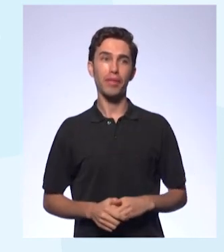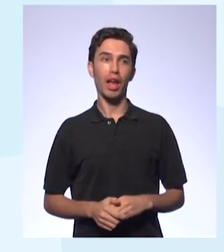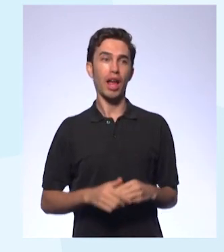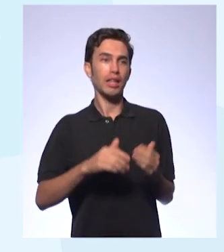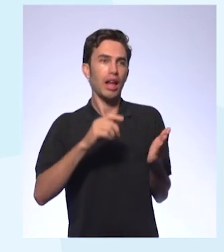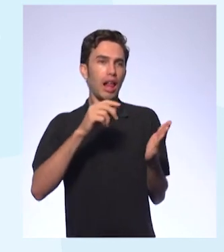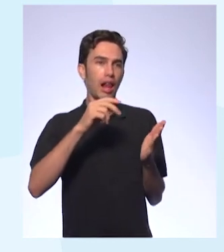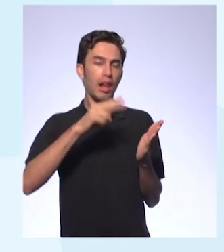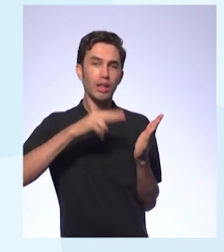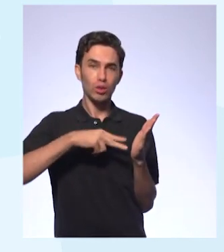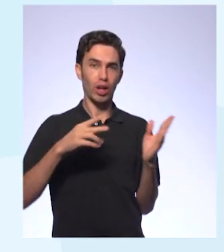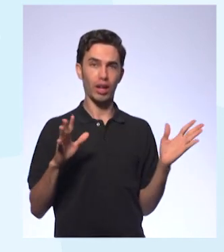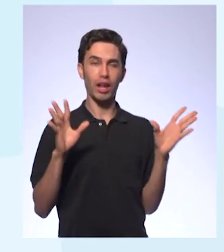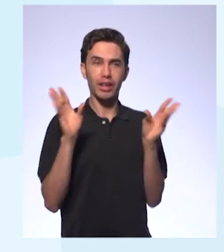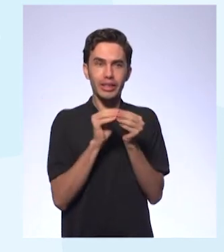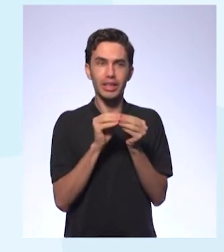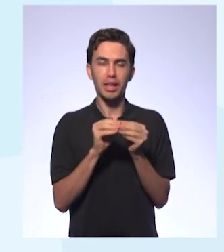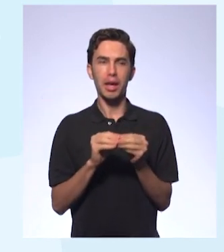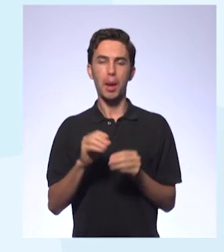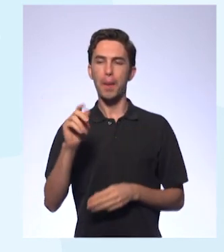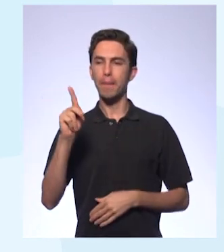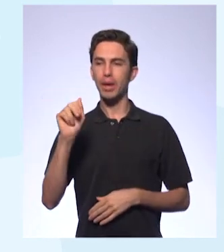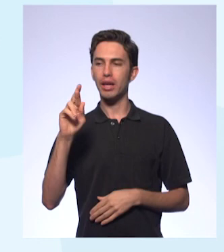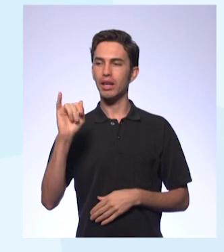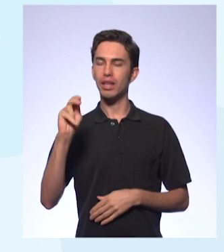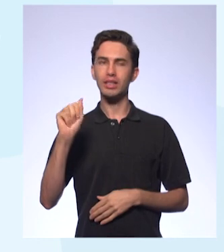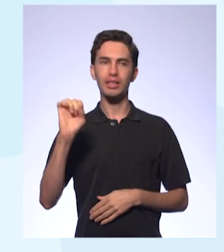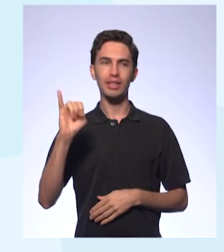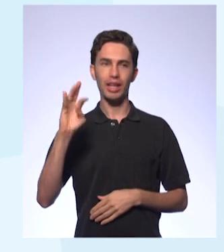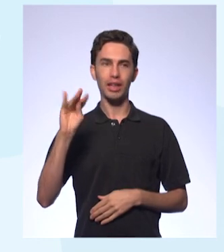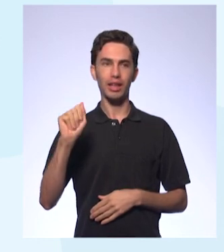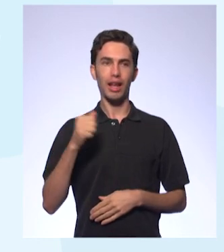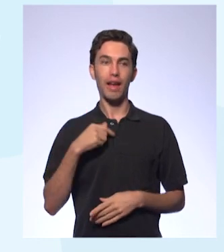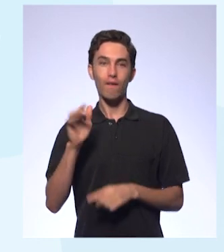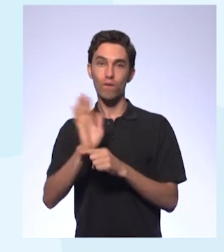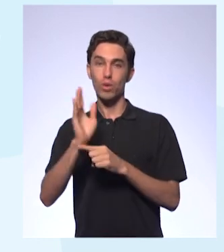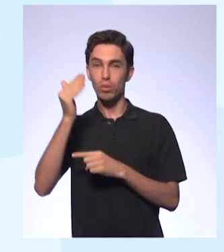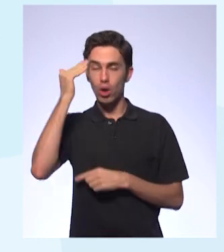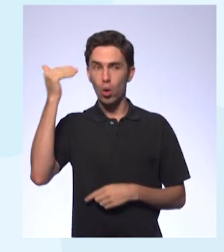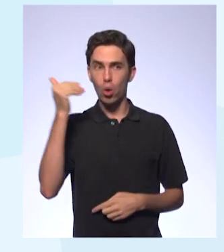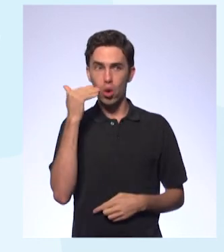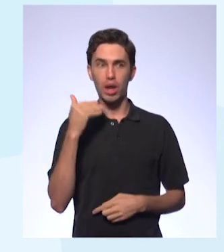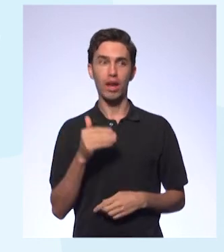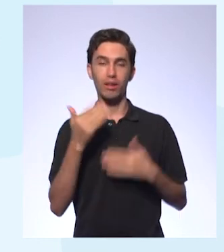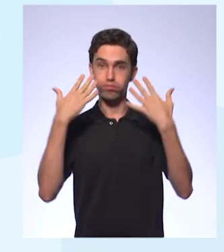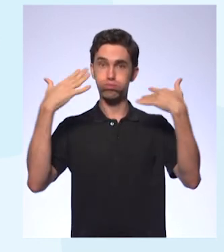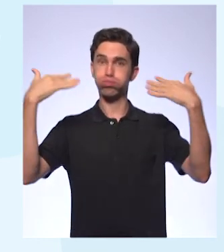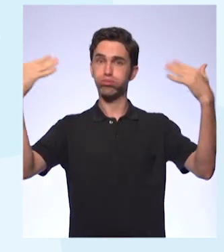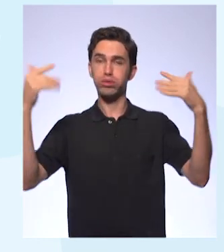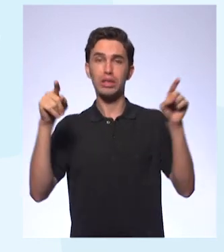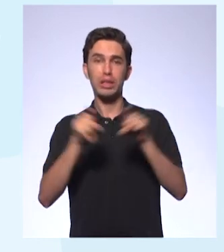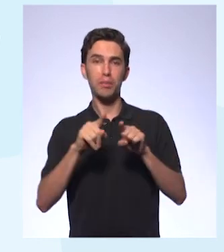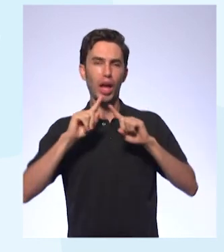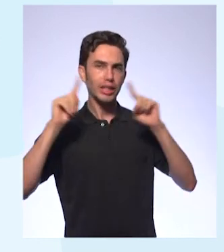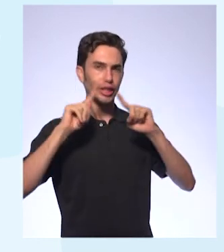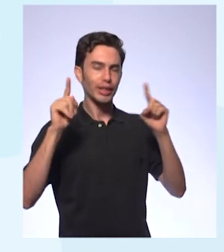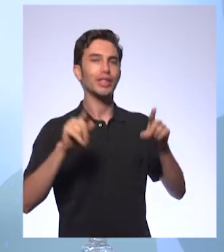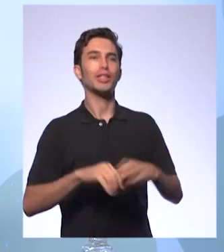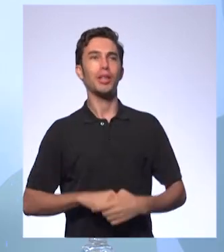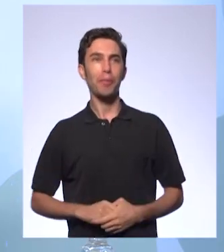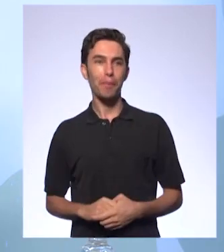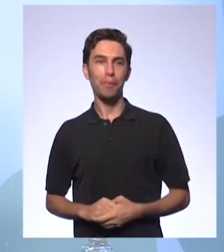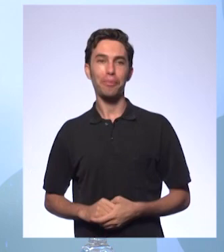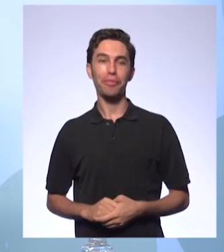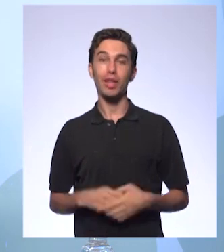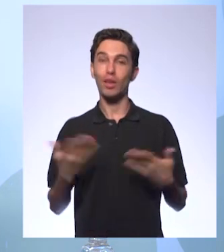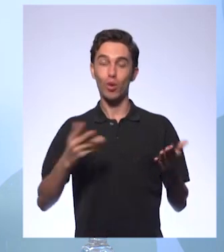da resenha, Parasita, filme coreano de grande sucesso de público e de crítica. Então, nós vamos ler aí bastante coisa